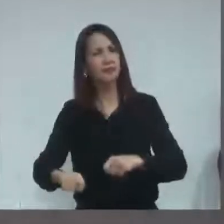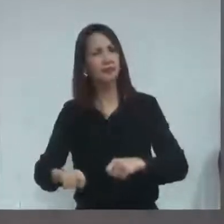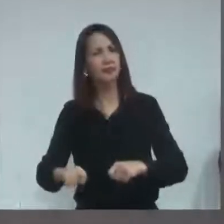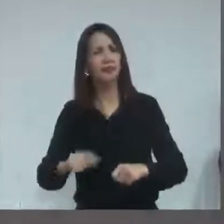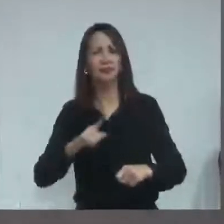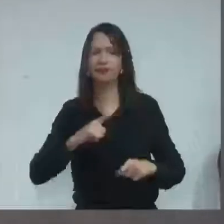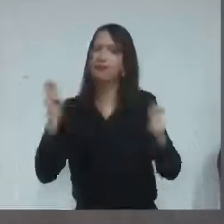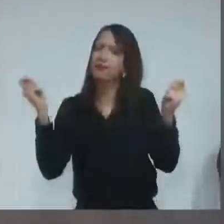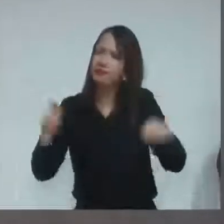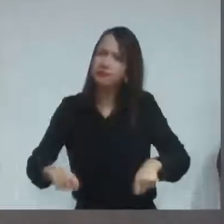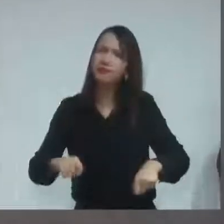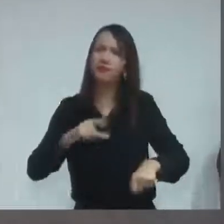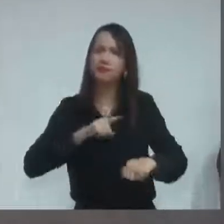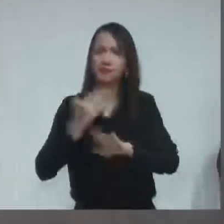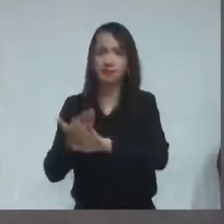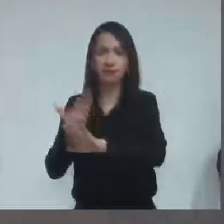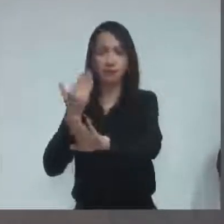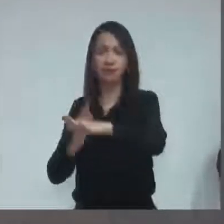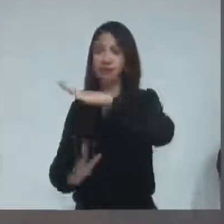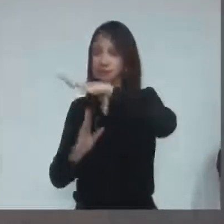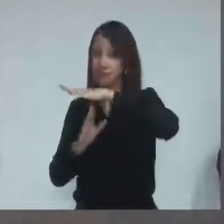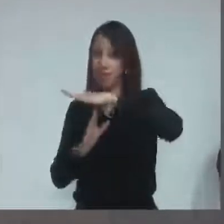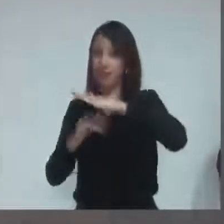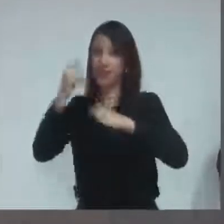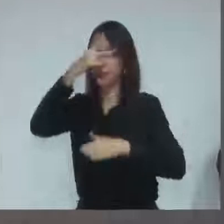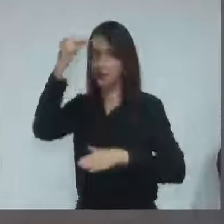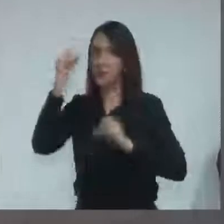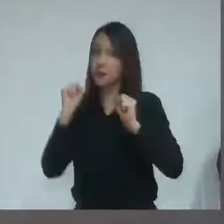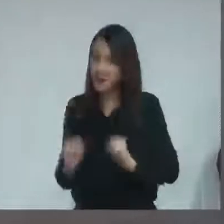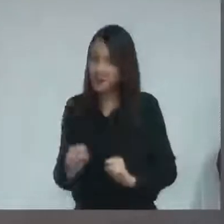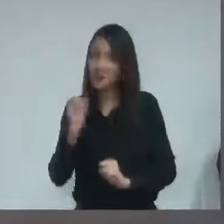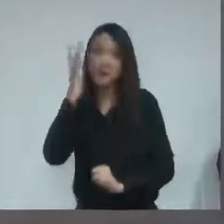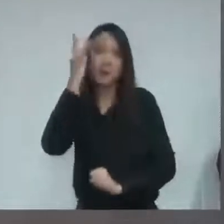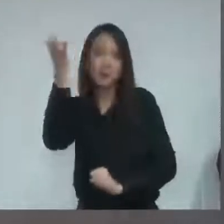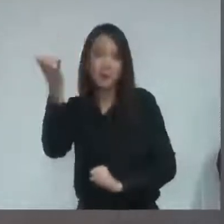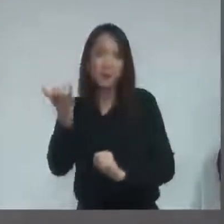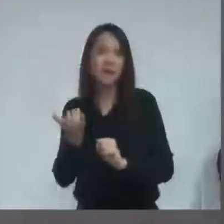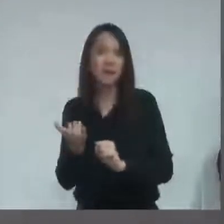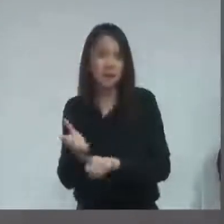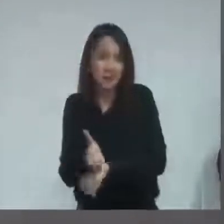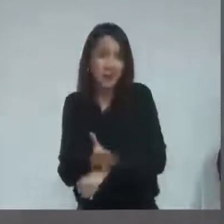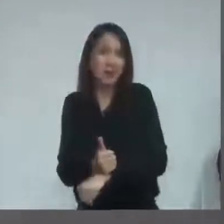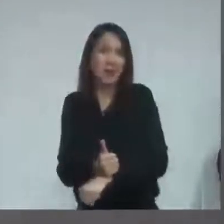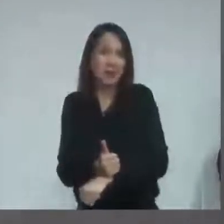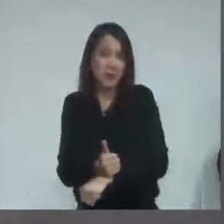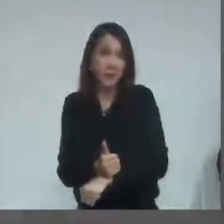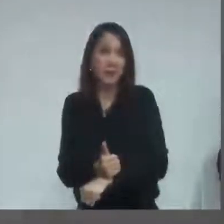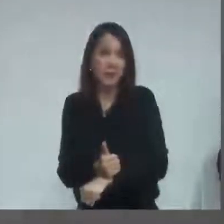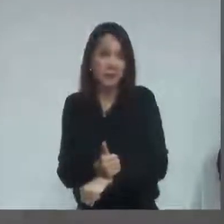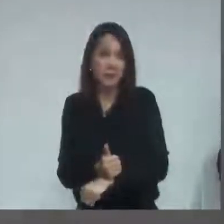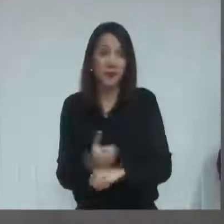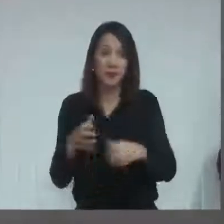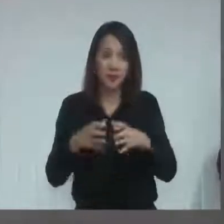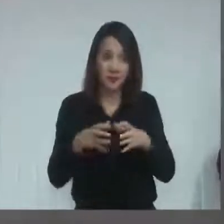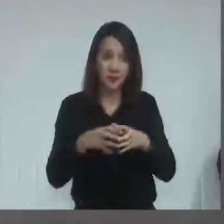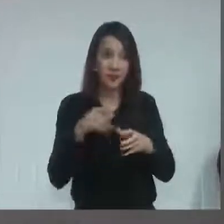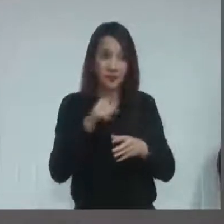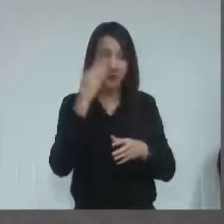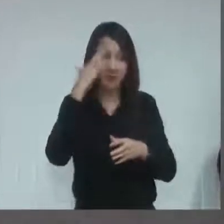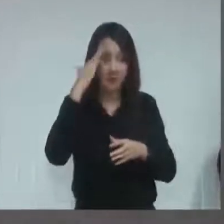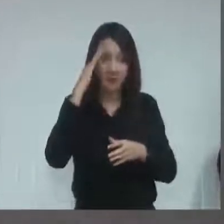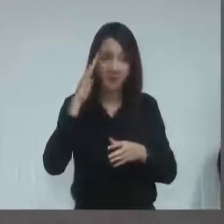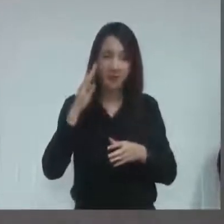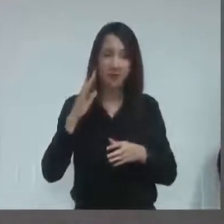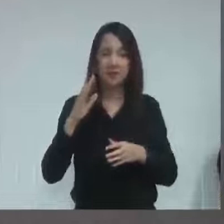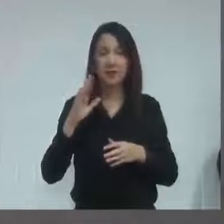essas possibilidades, o afastamento provisório do prefeito, que pode se dar amanhã cedo, um pedido, né? Se a comissão entender, depois de amanhã,